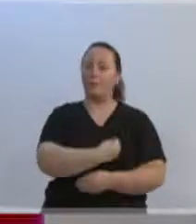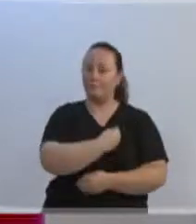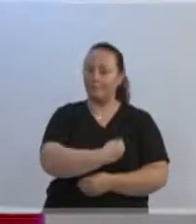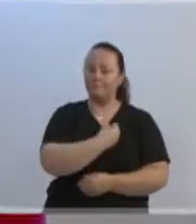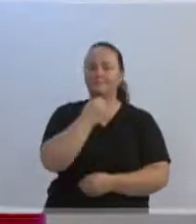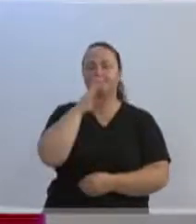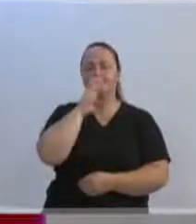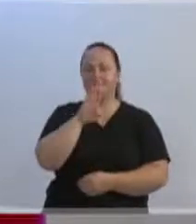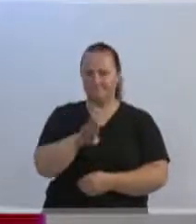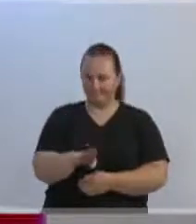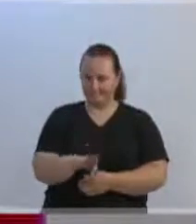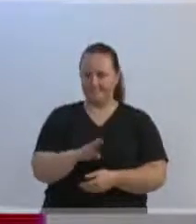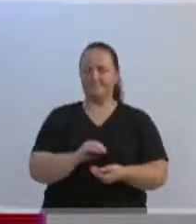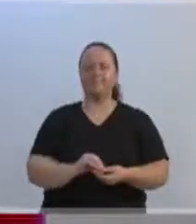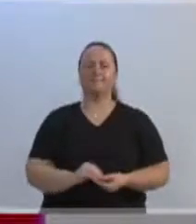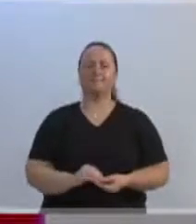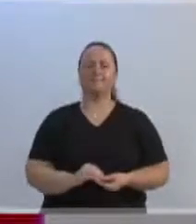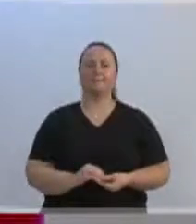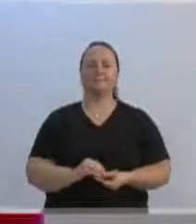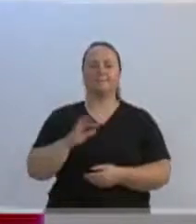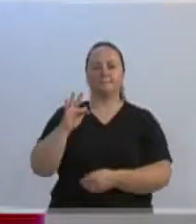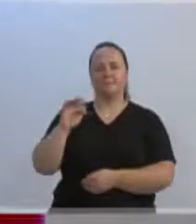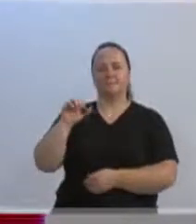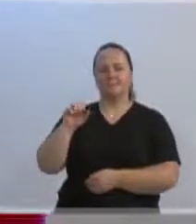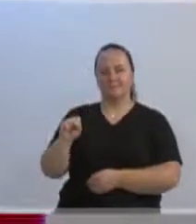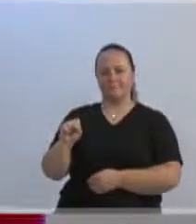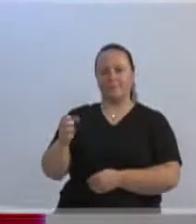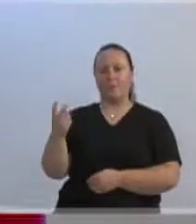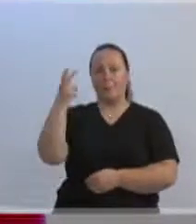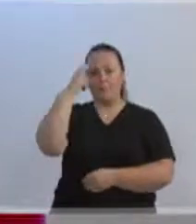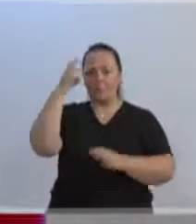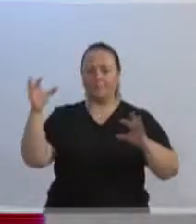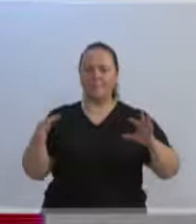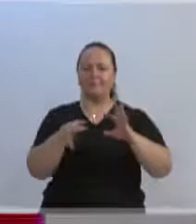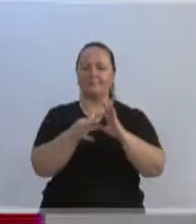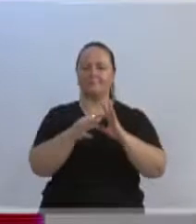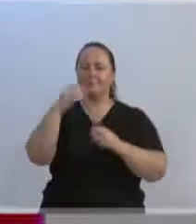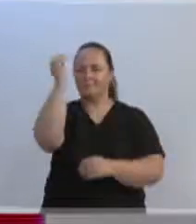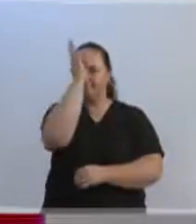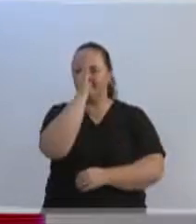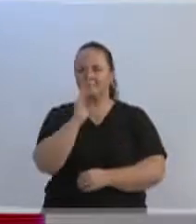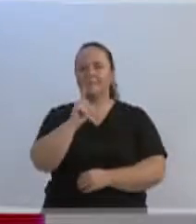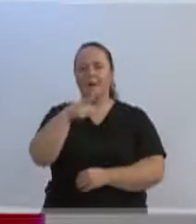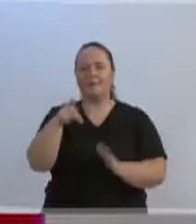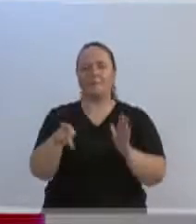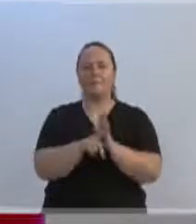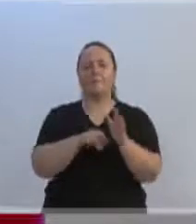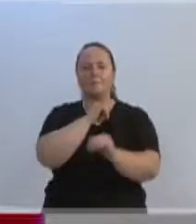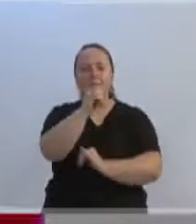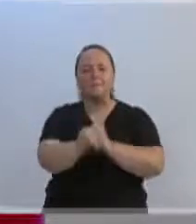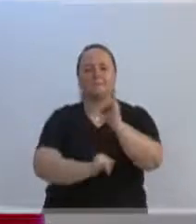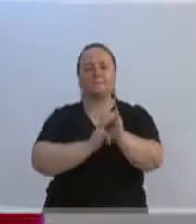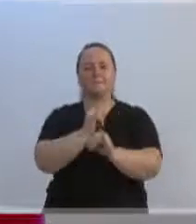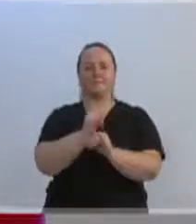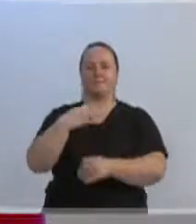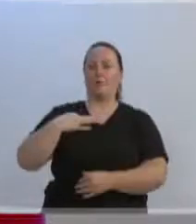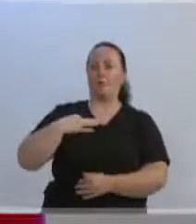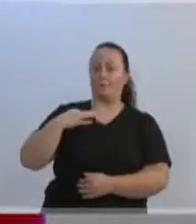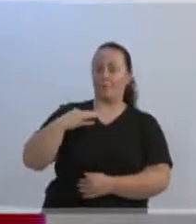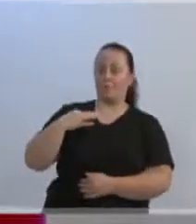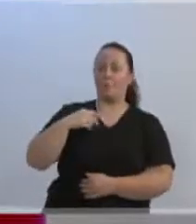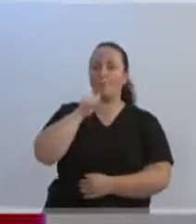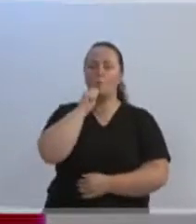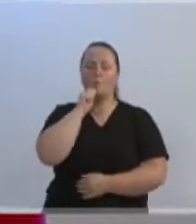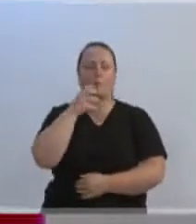tarde o fst cultura brasil é uma organização internacional voluntária não governamental e sem